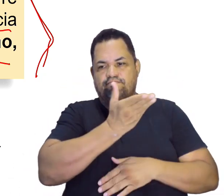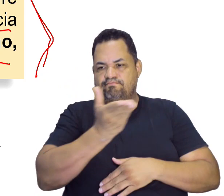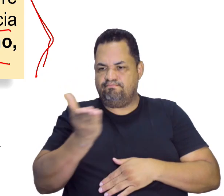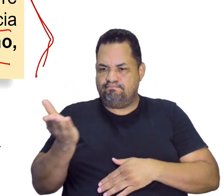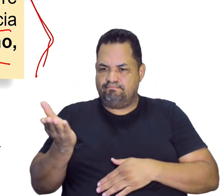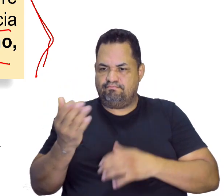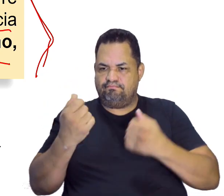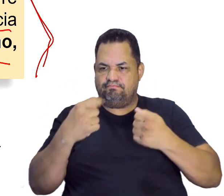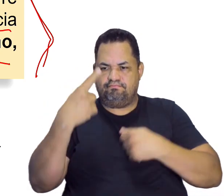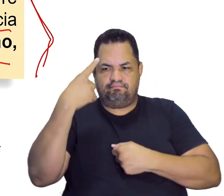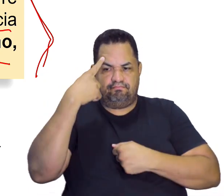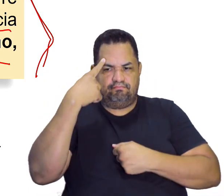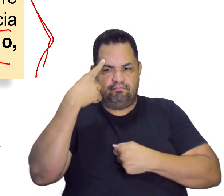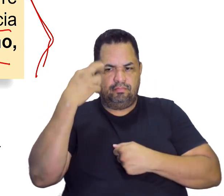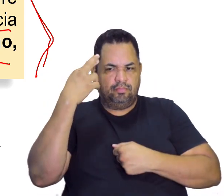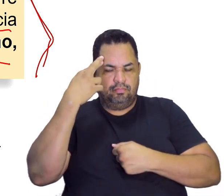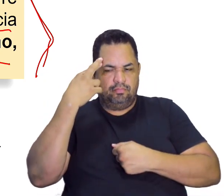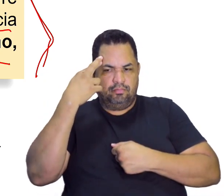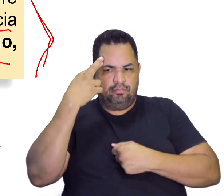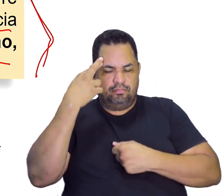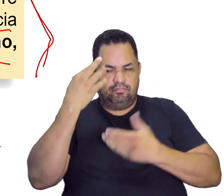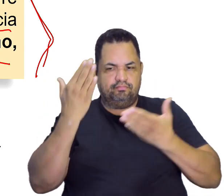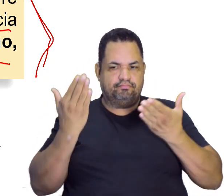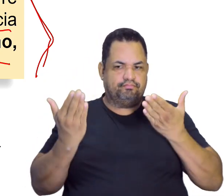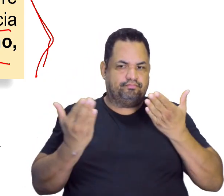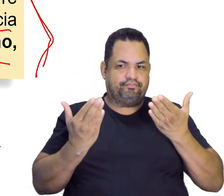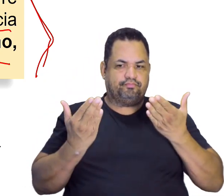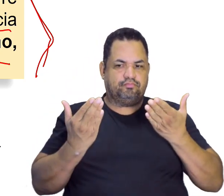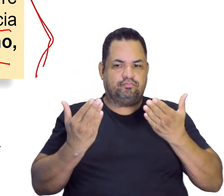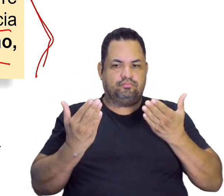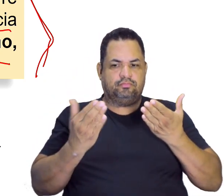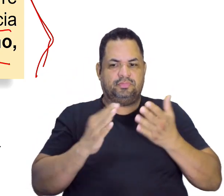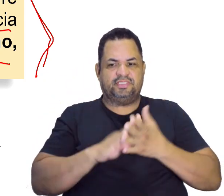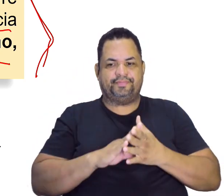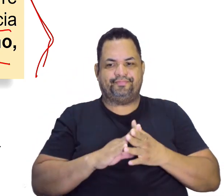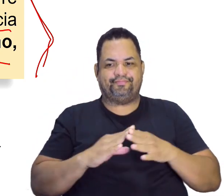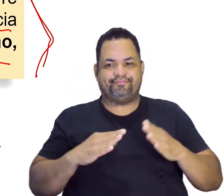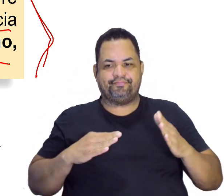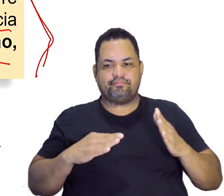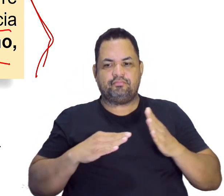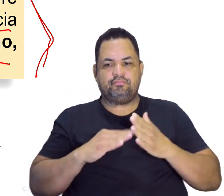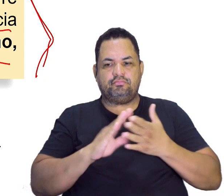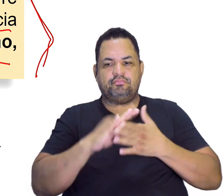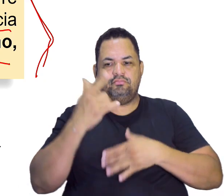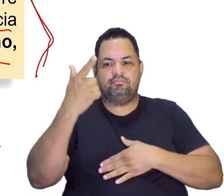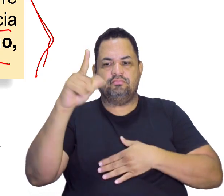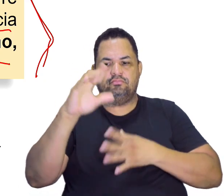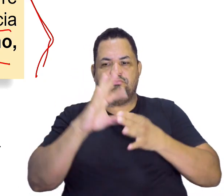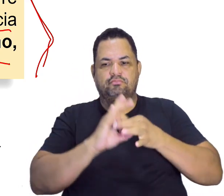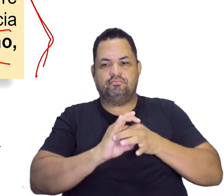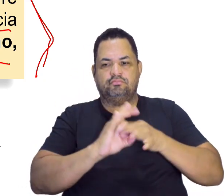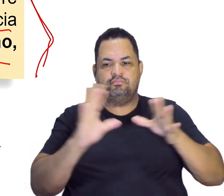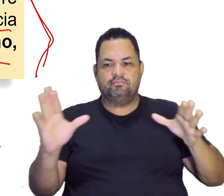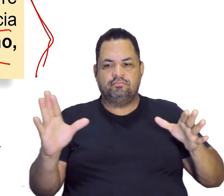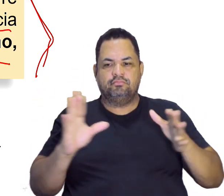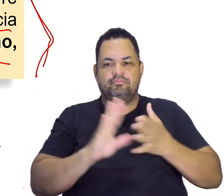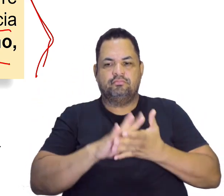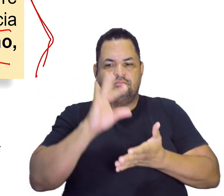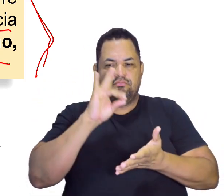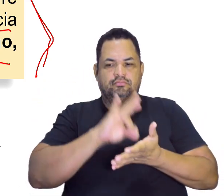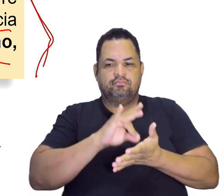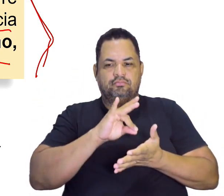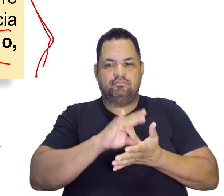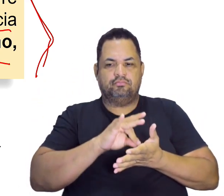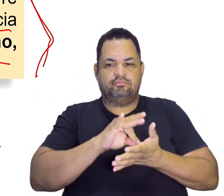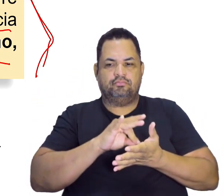ponto os artistas do modernismo brasileiro conseguiram se libertar